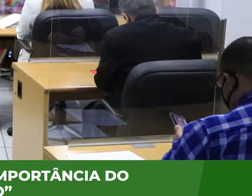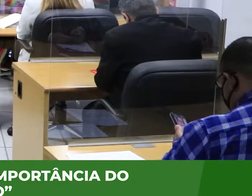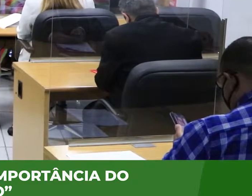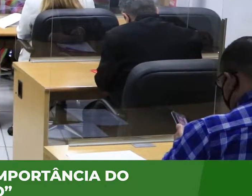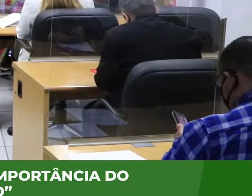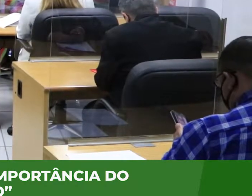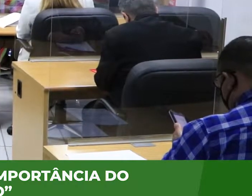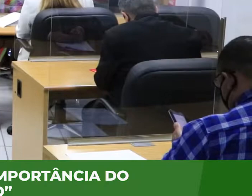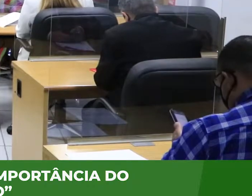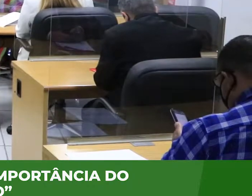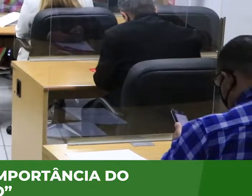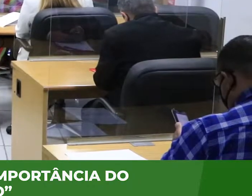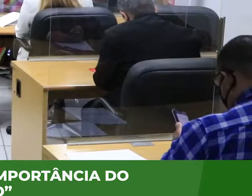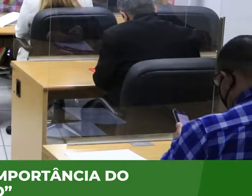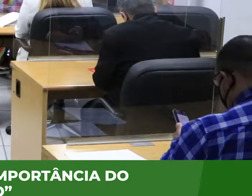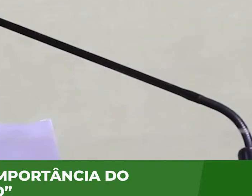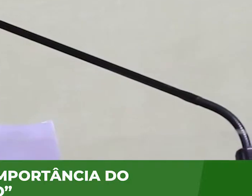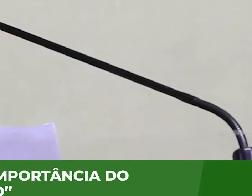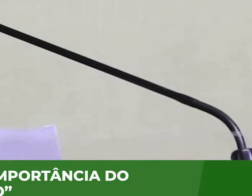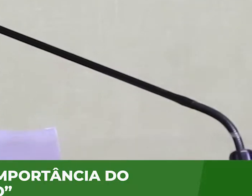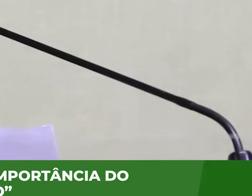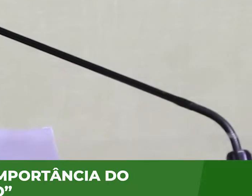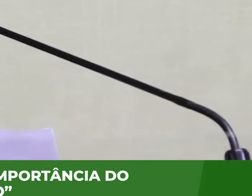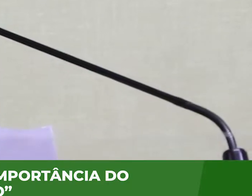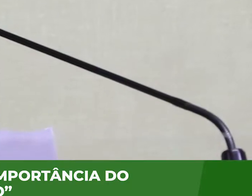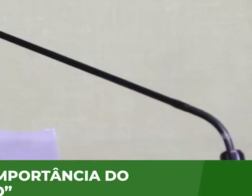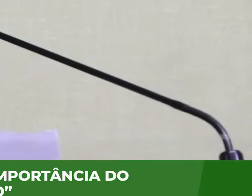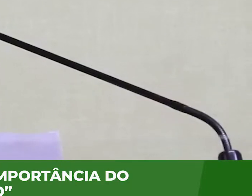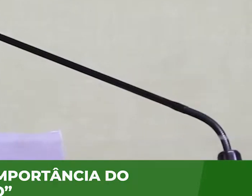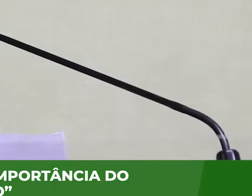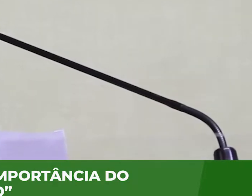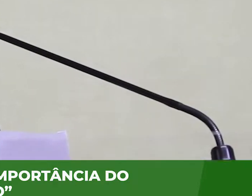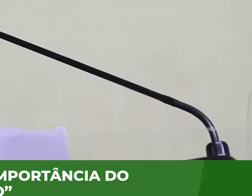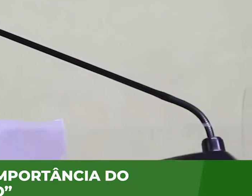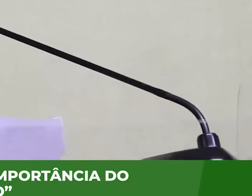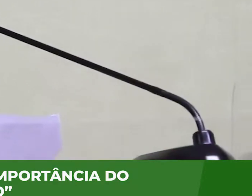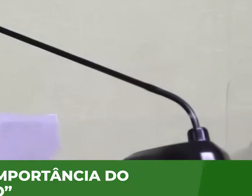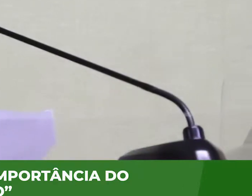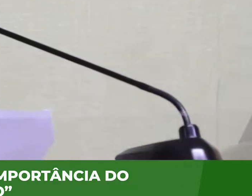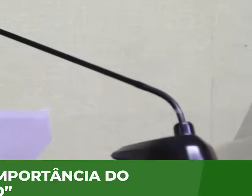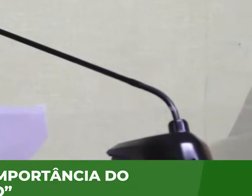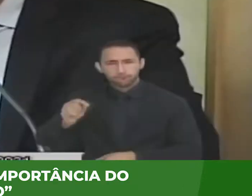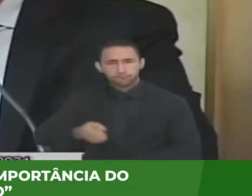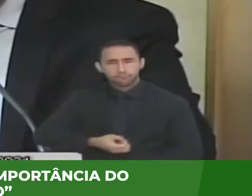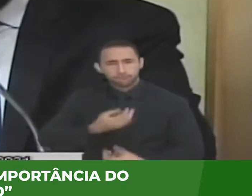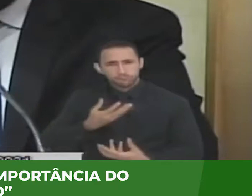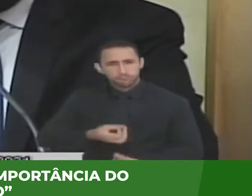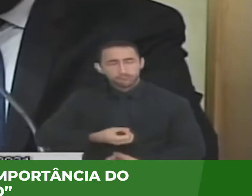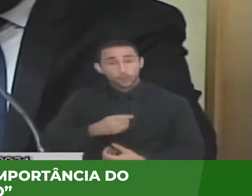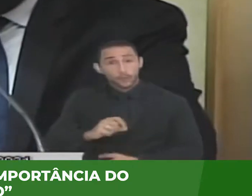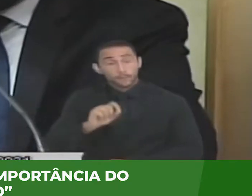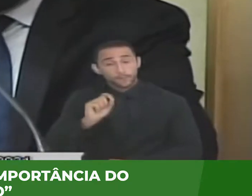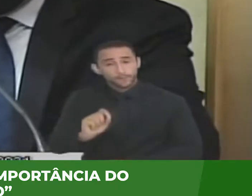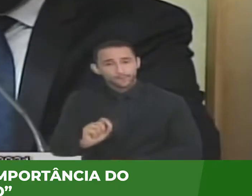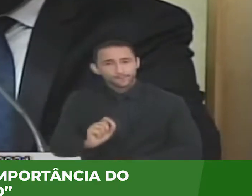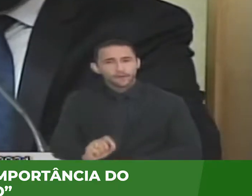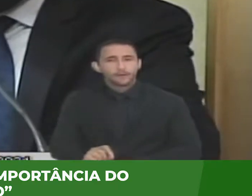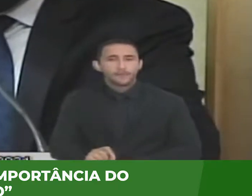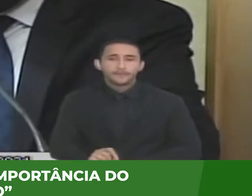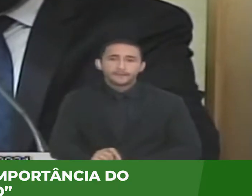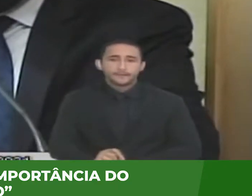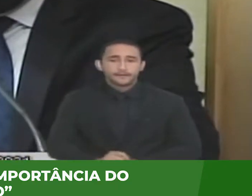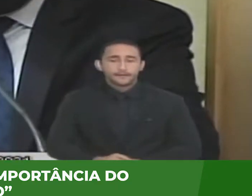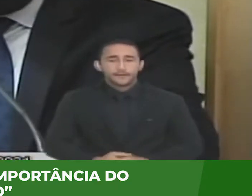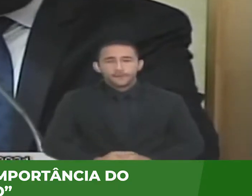aproveitou e parabenizou as ações do governo Municipal para melhorar as questões viárias É bom lembrar que